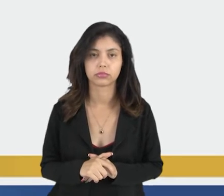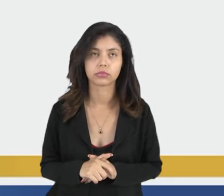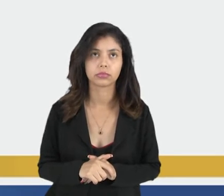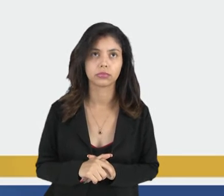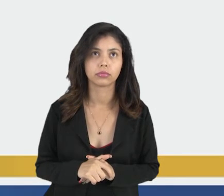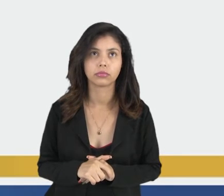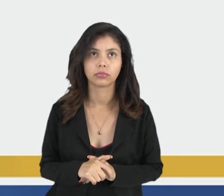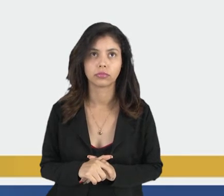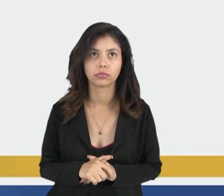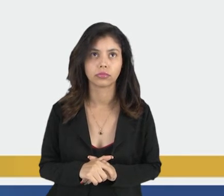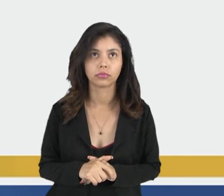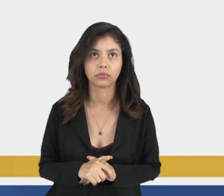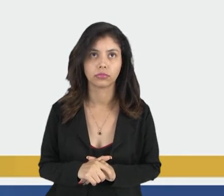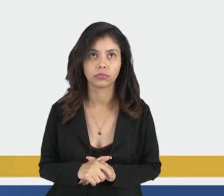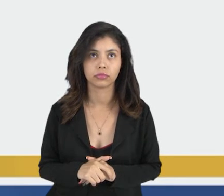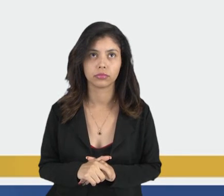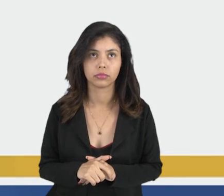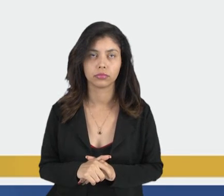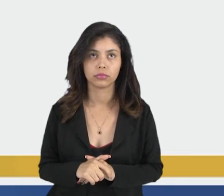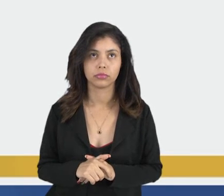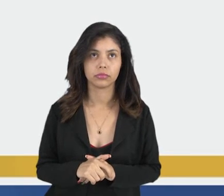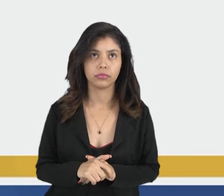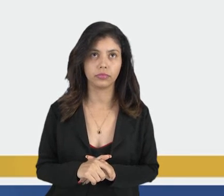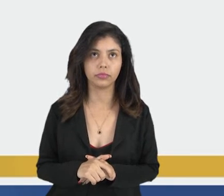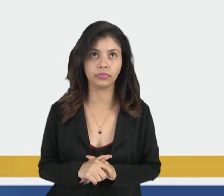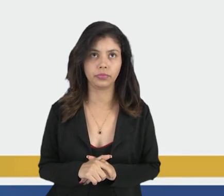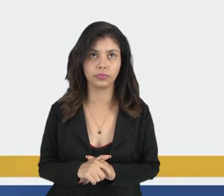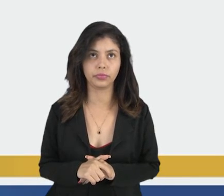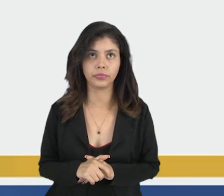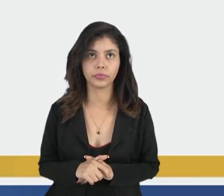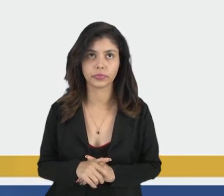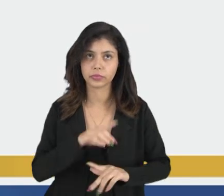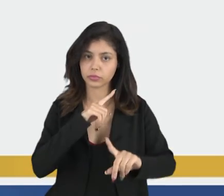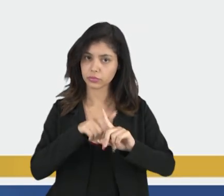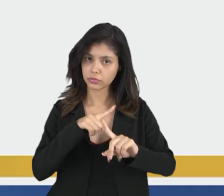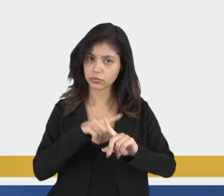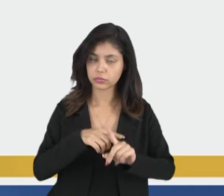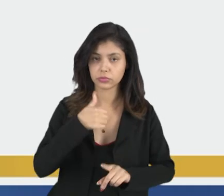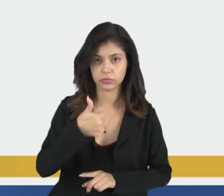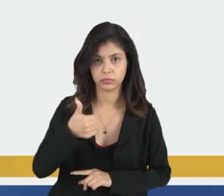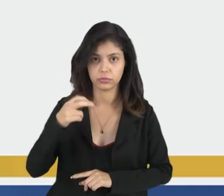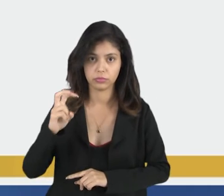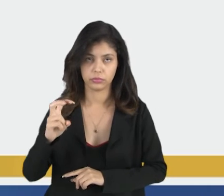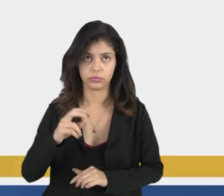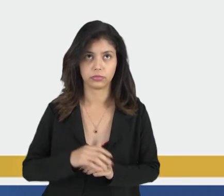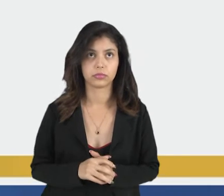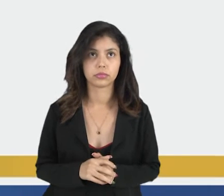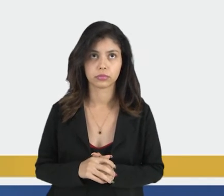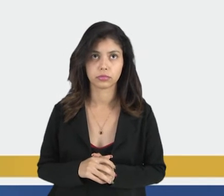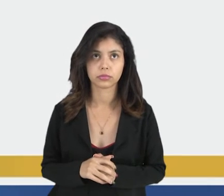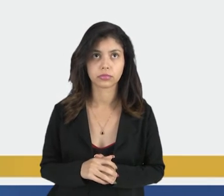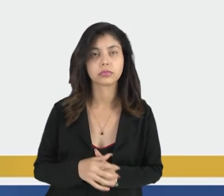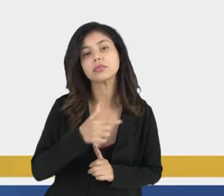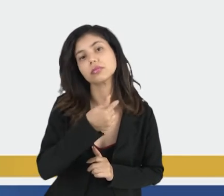a 25. E 3,14 vezes 25 é igual a